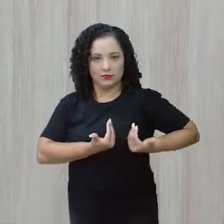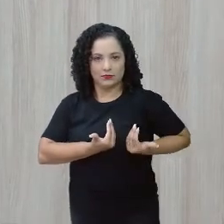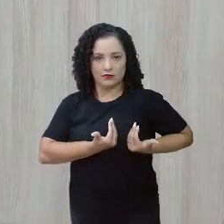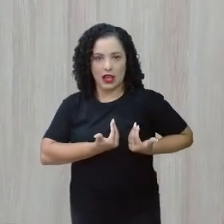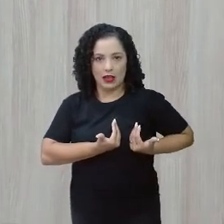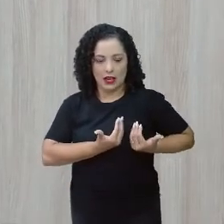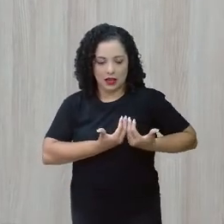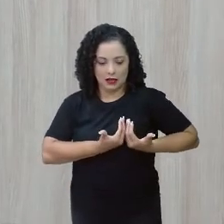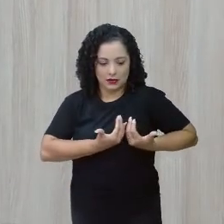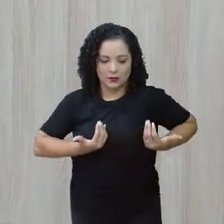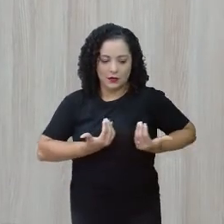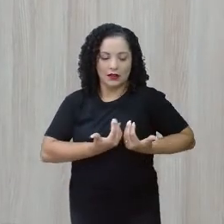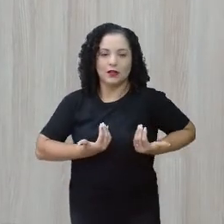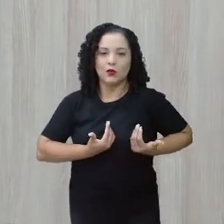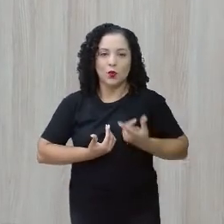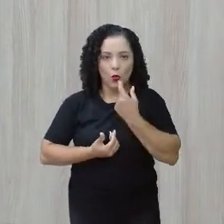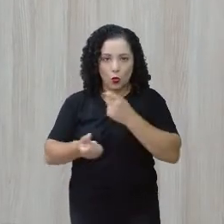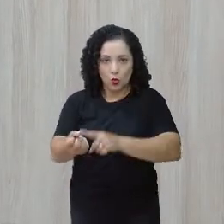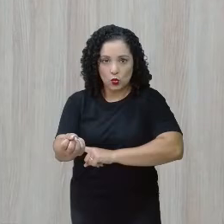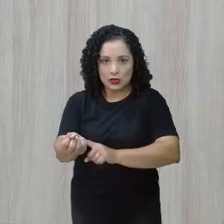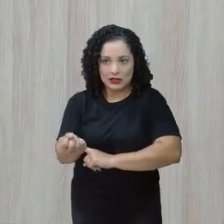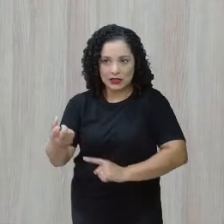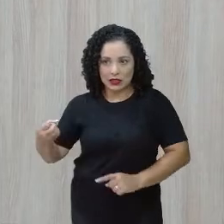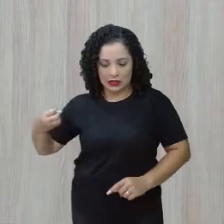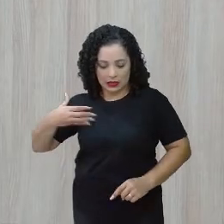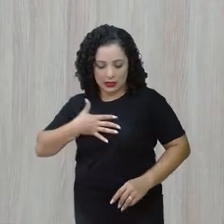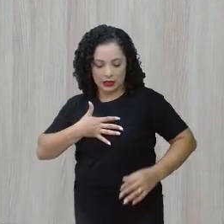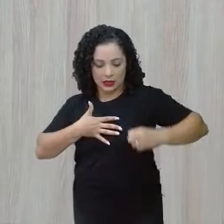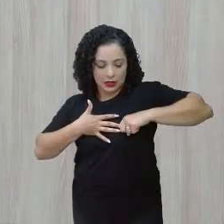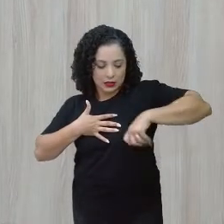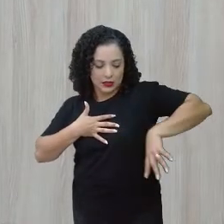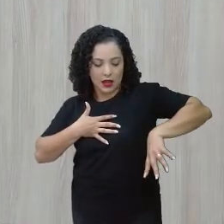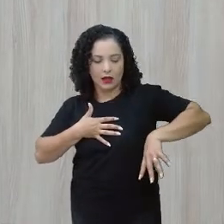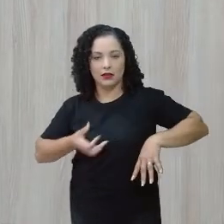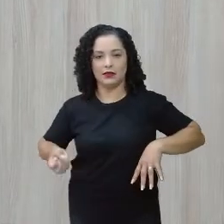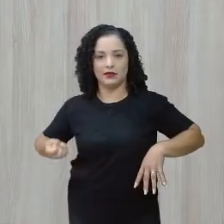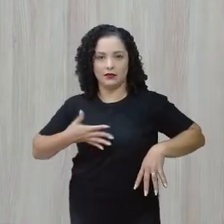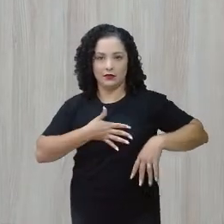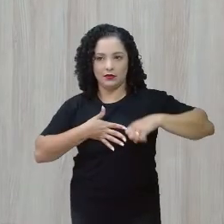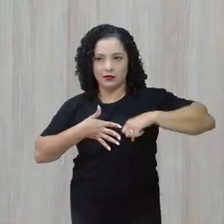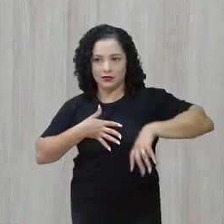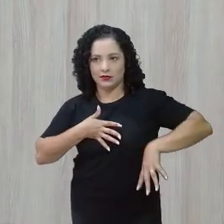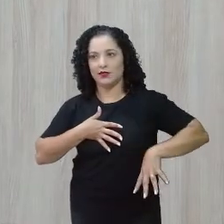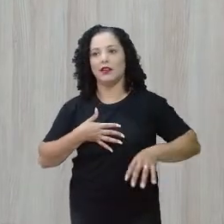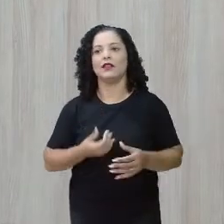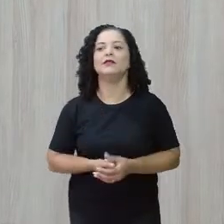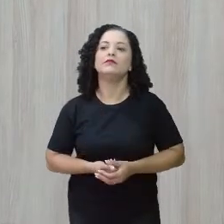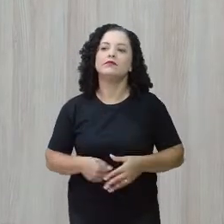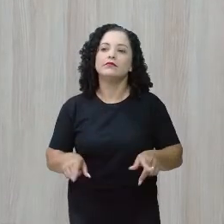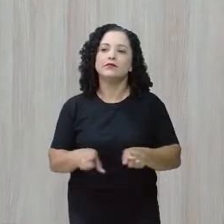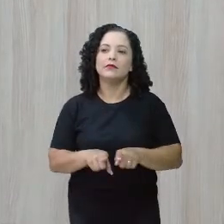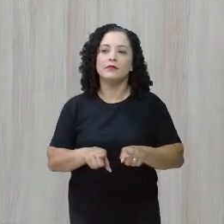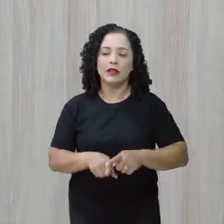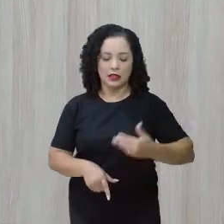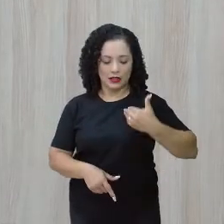Veja que o sangue entra e vai saindo aqui. Aqui já acontece o contrário, ó. E outra coisa, veja que